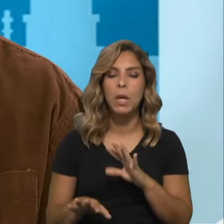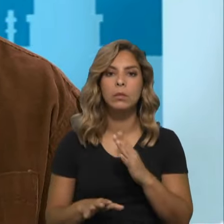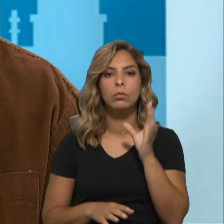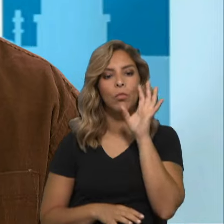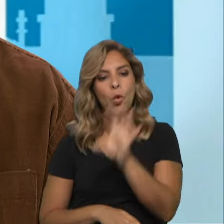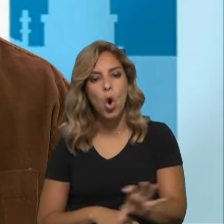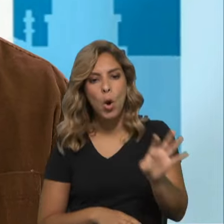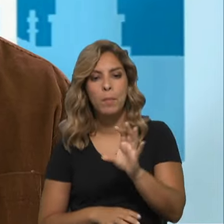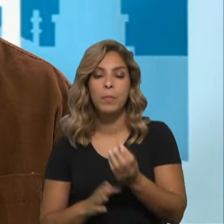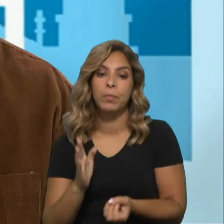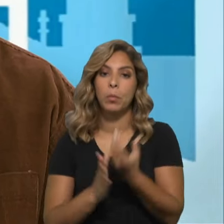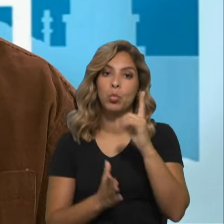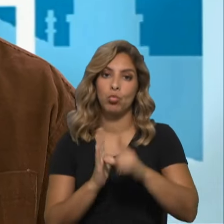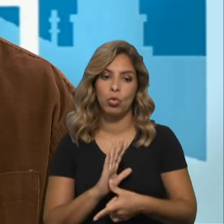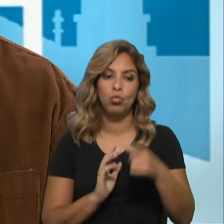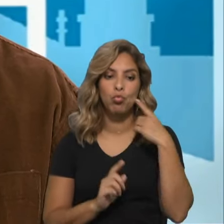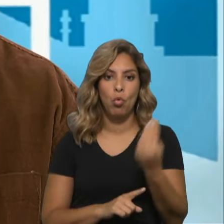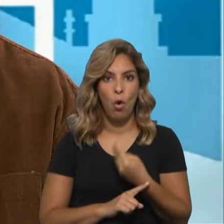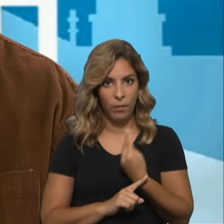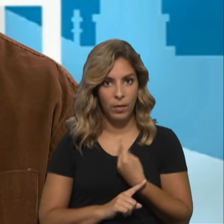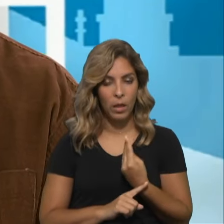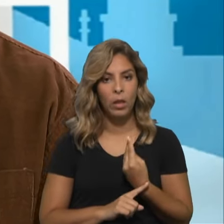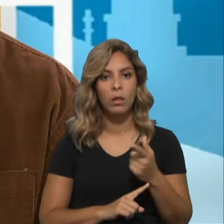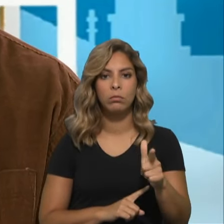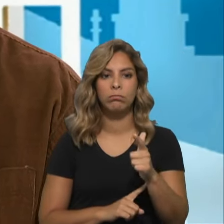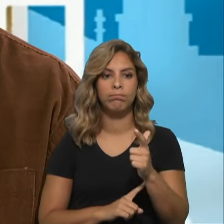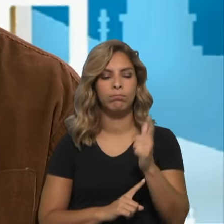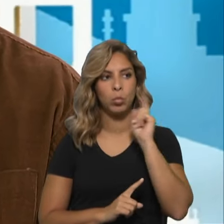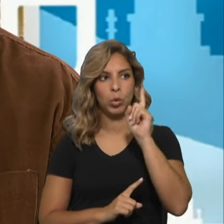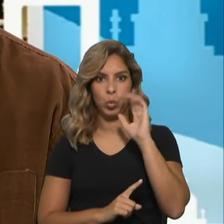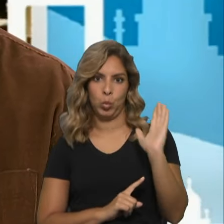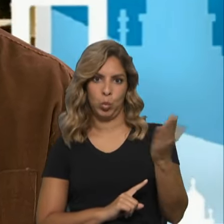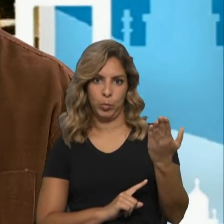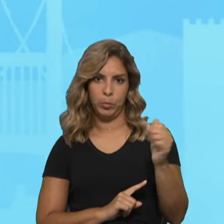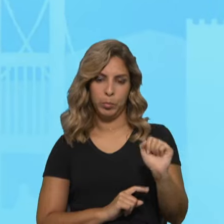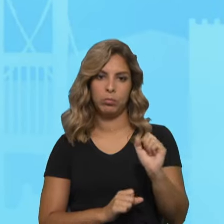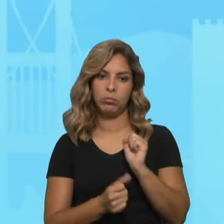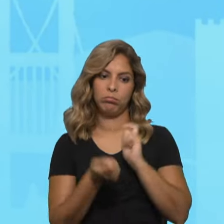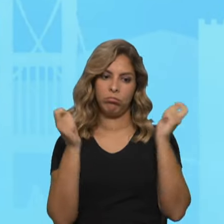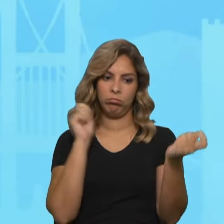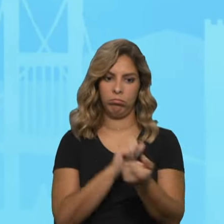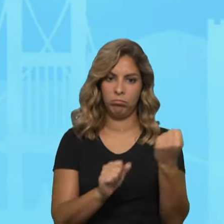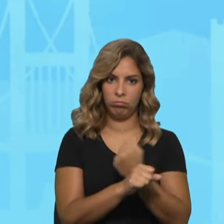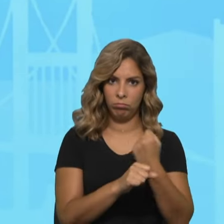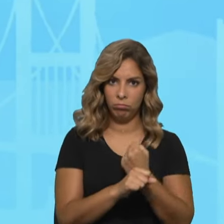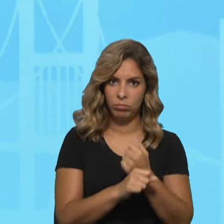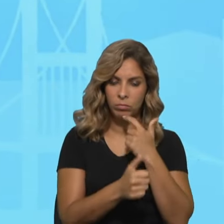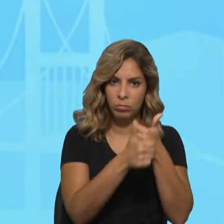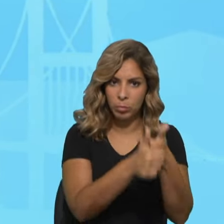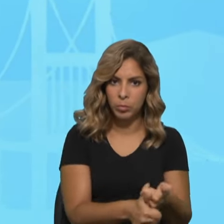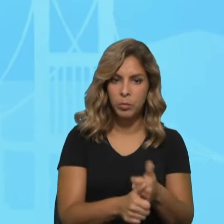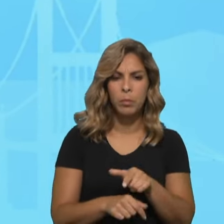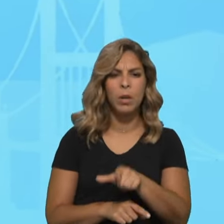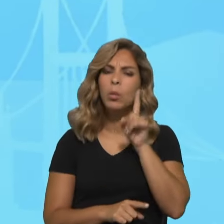Cáritas de colocar o jovem também com um um protagonista de uma ação transformadora da nossa sociedade e e isso é ainda mais